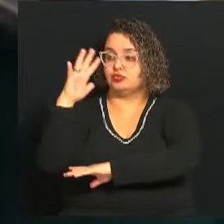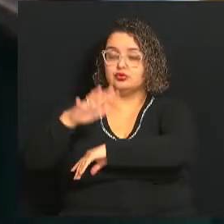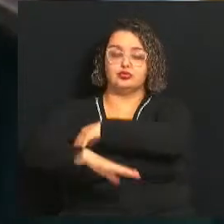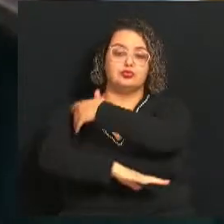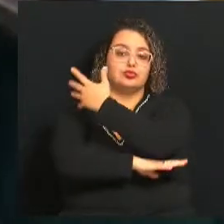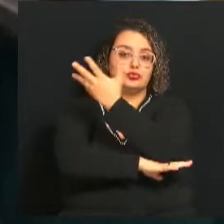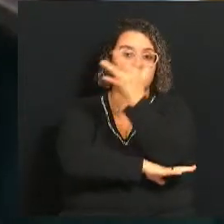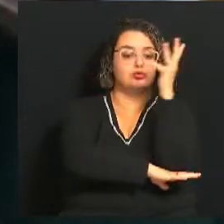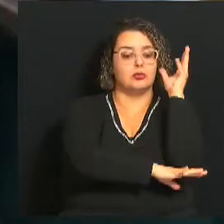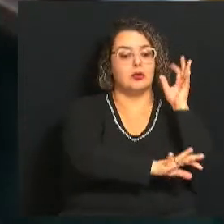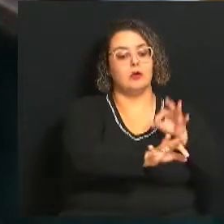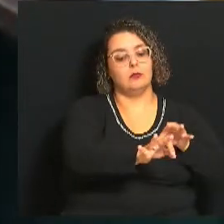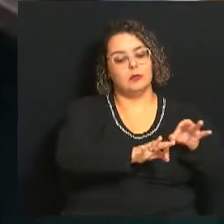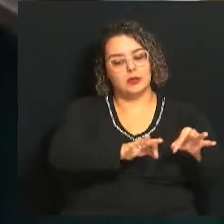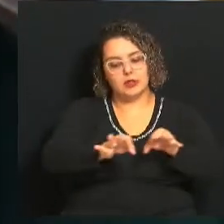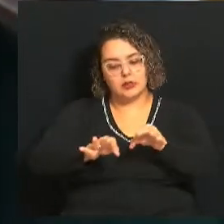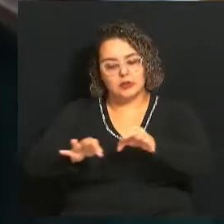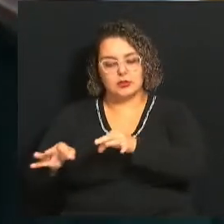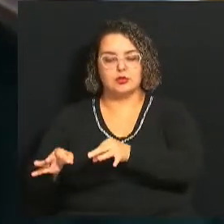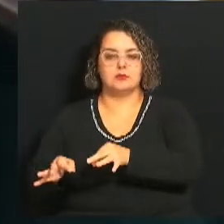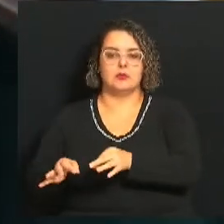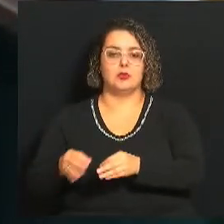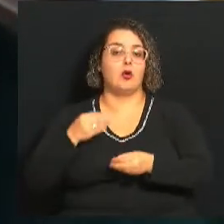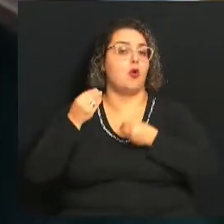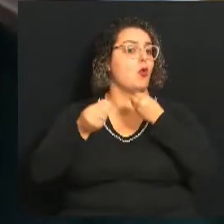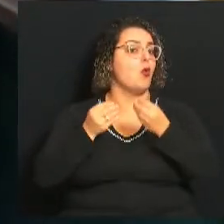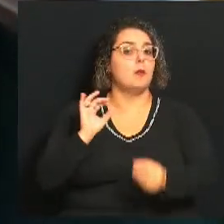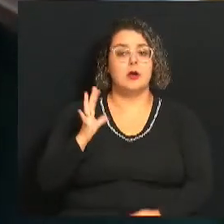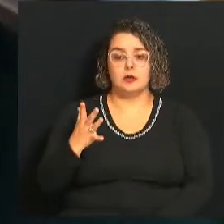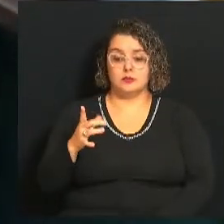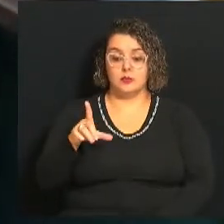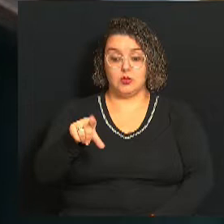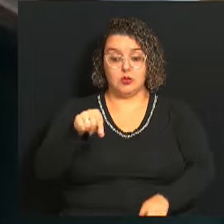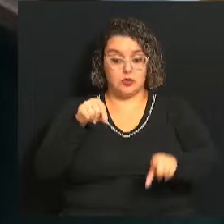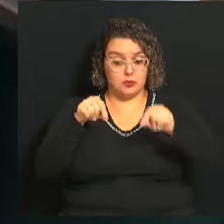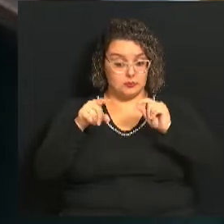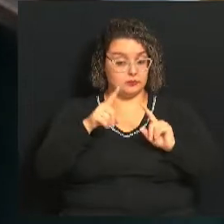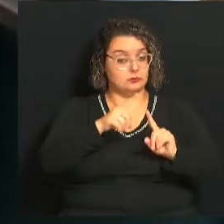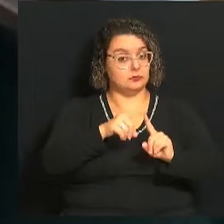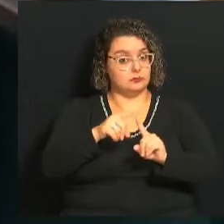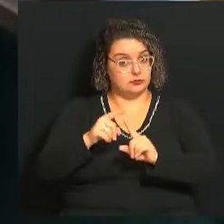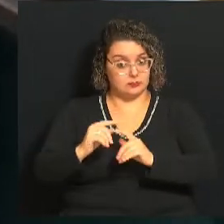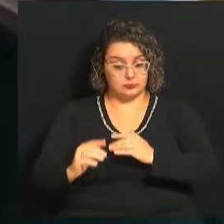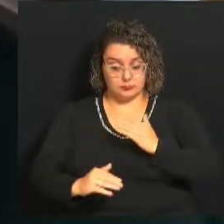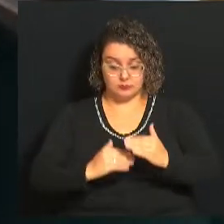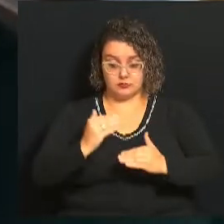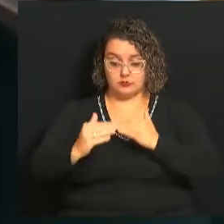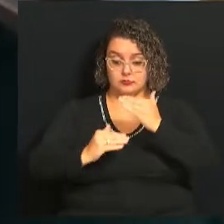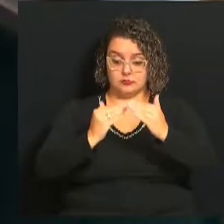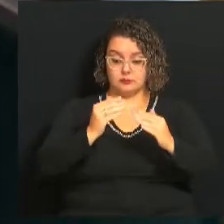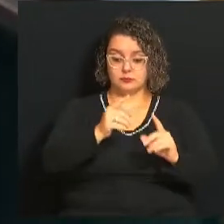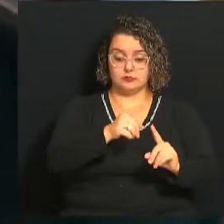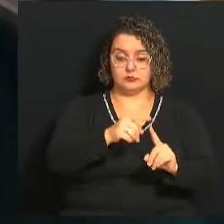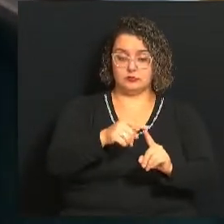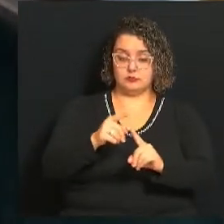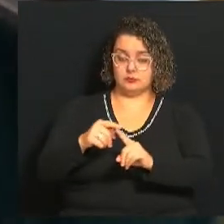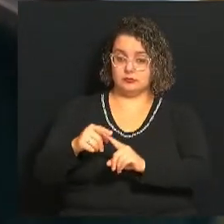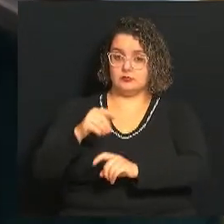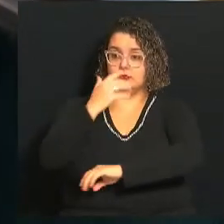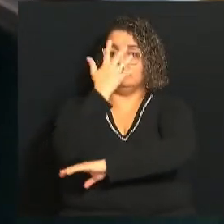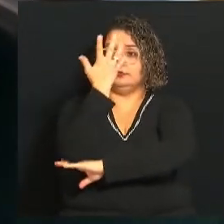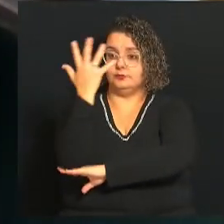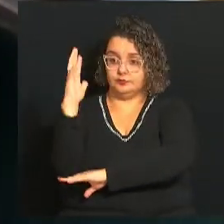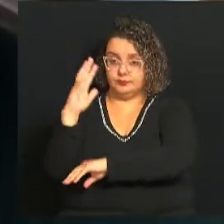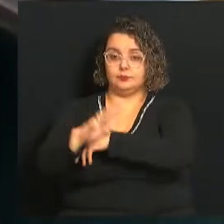planejamento dessa arborização. Escolher espécies e desenvolver espécies de árvores